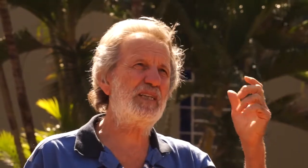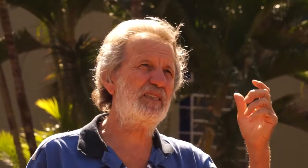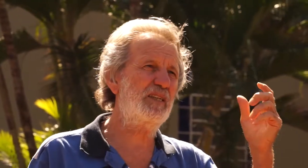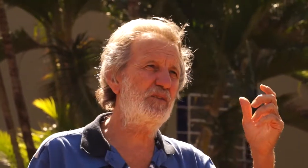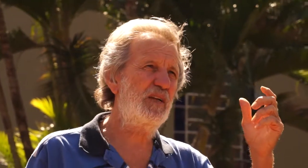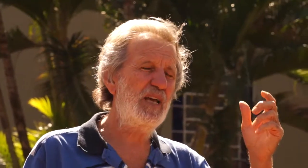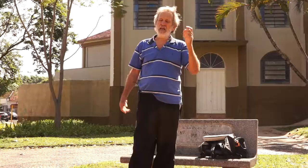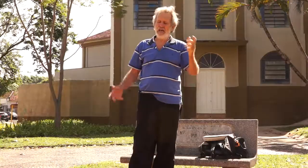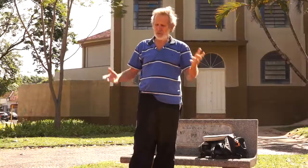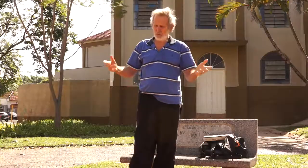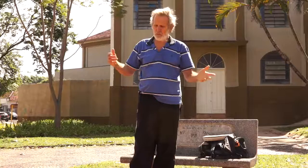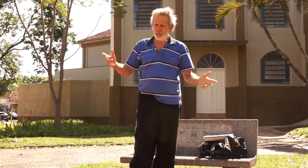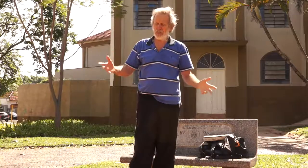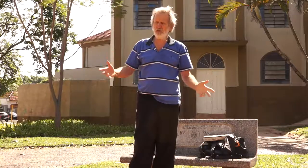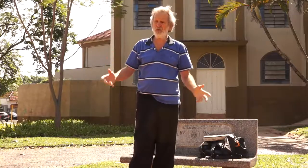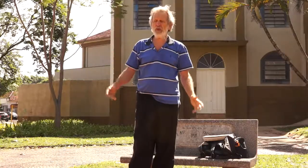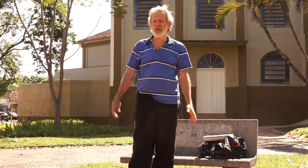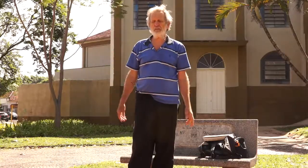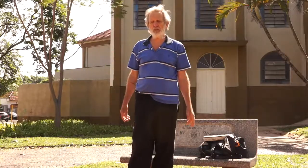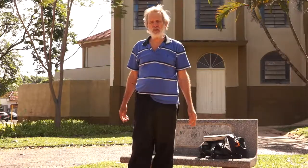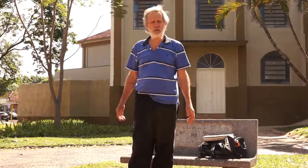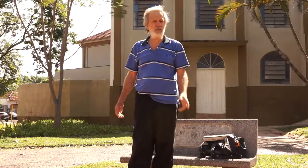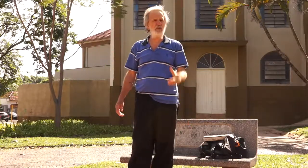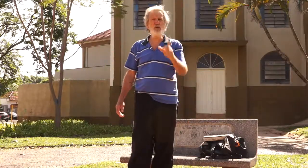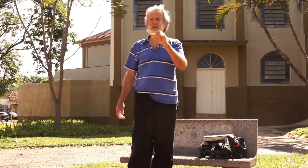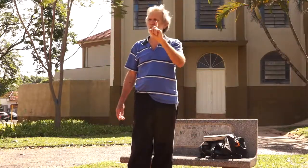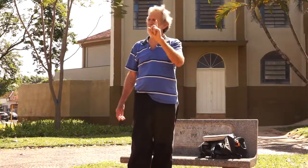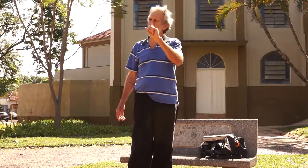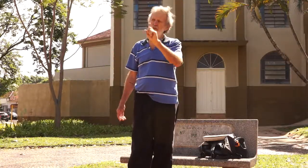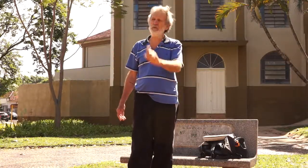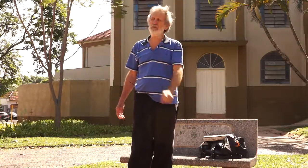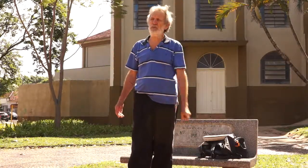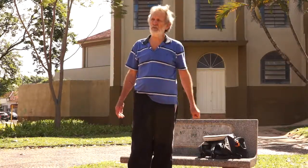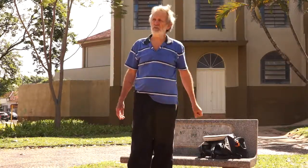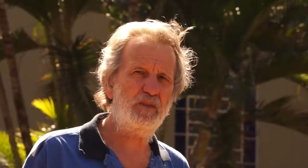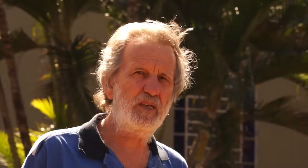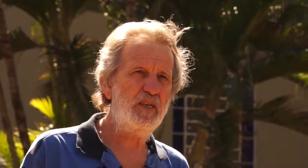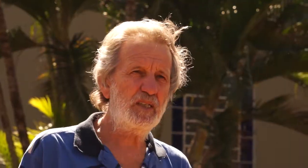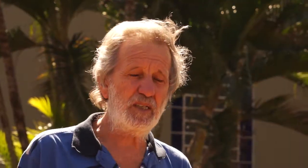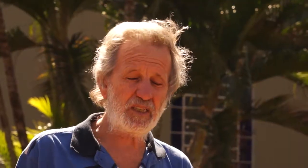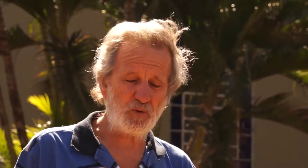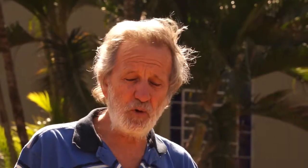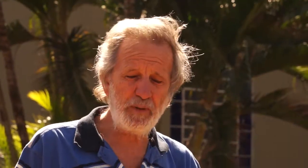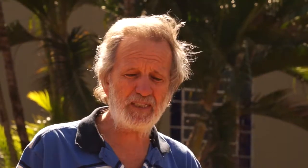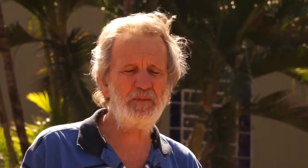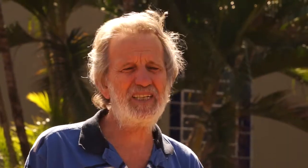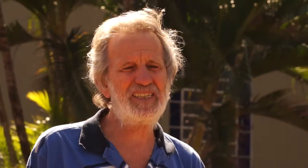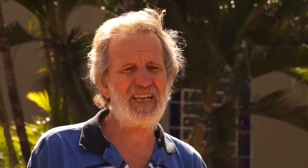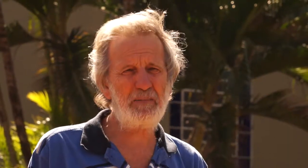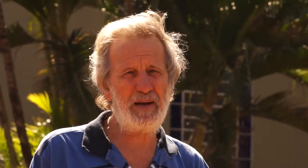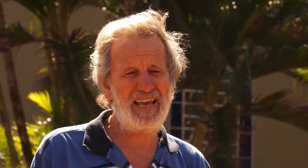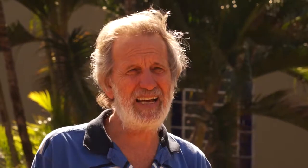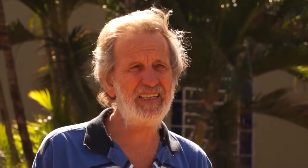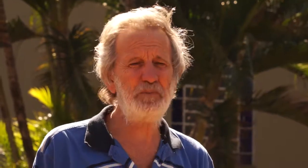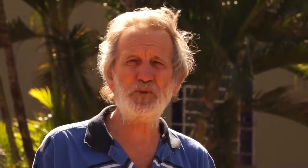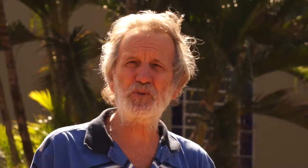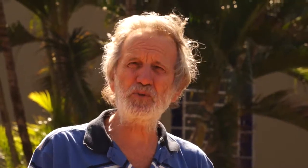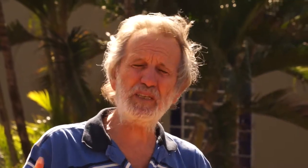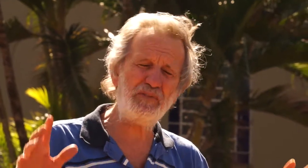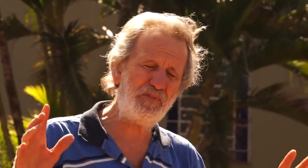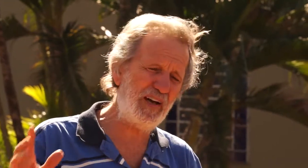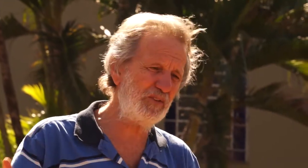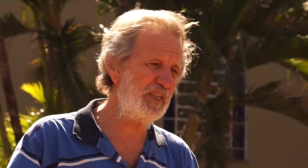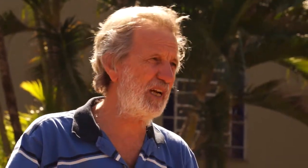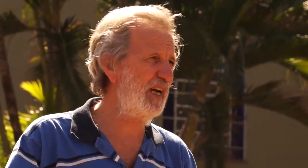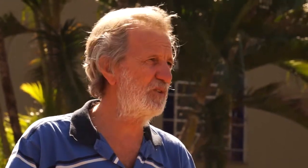minha oração, rezo porém tô na labuta, de noite tenho tempo não. Desculpe as minhas trapalhadas, por tudo